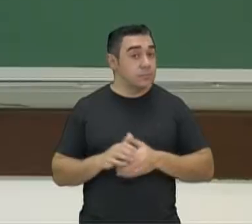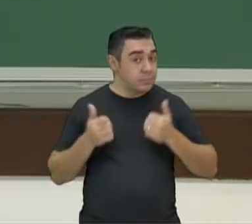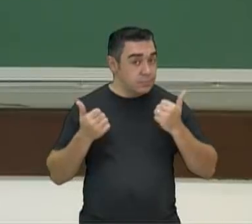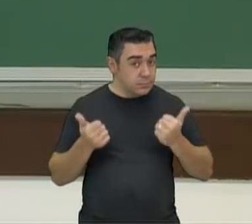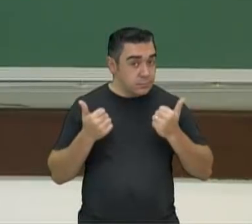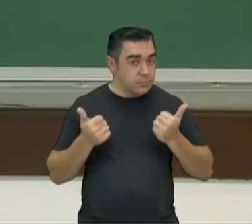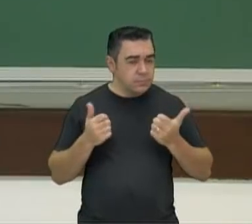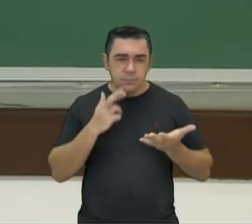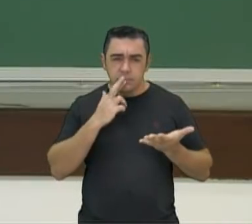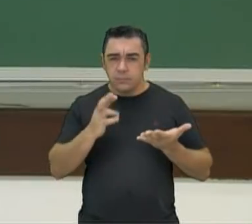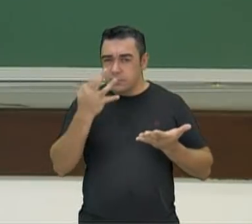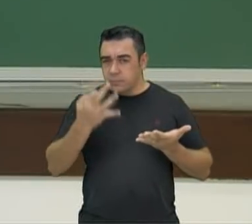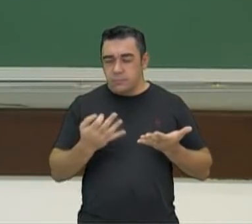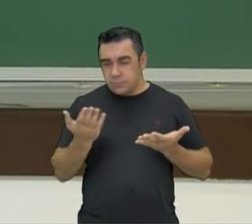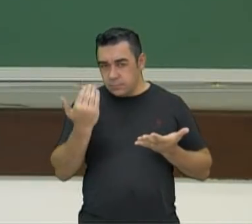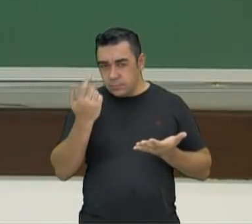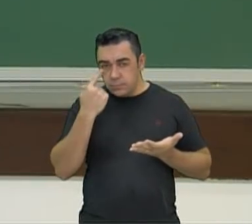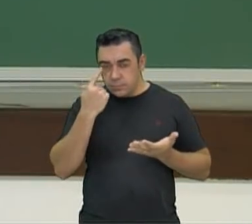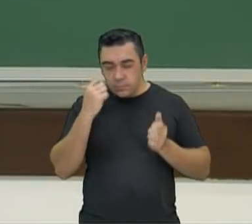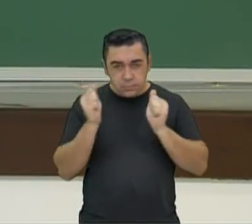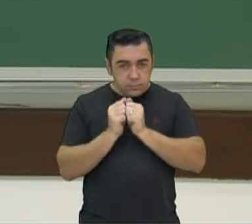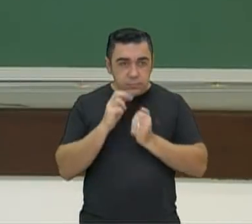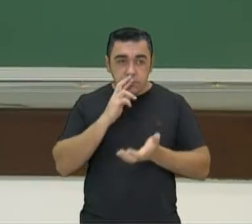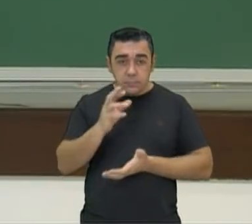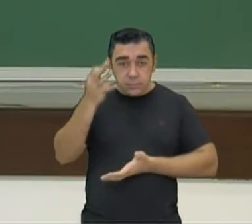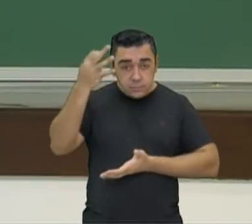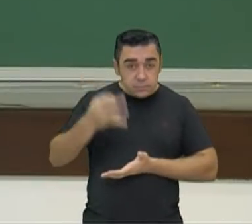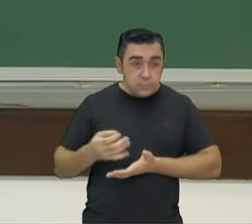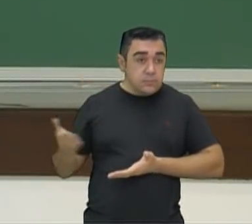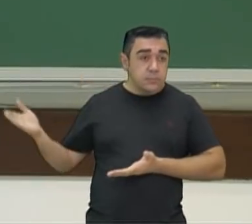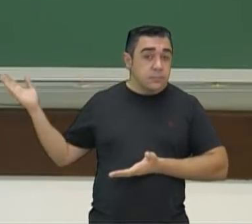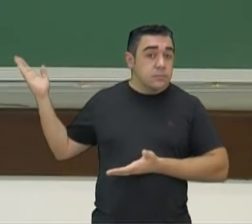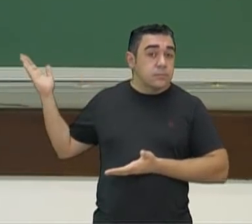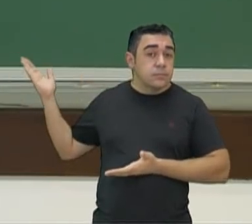Muito bem, gente, tamo junto e lá vai a resposta correta,